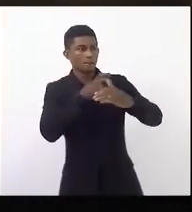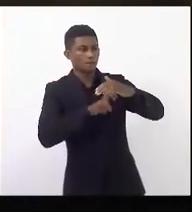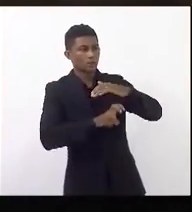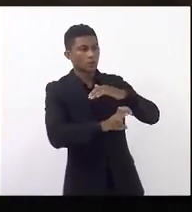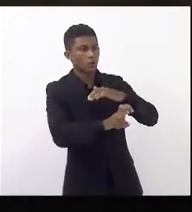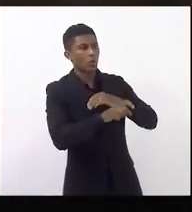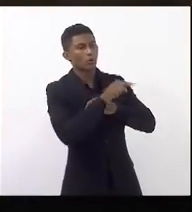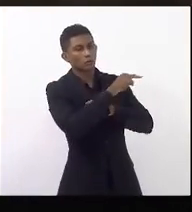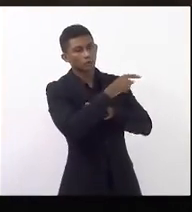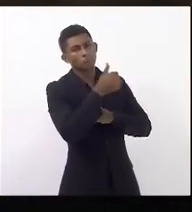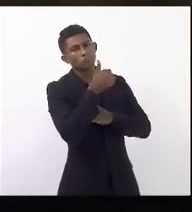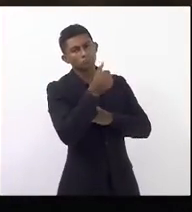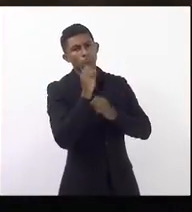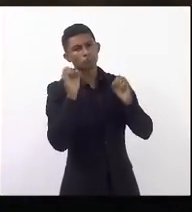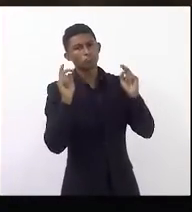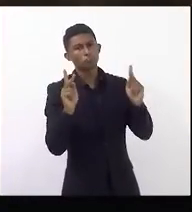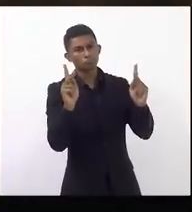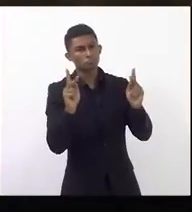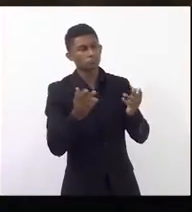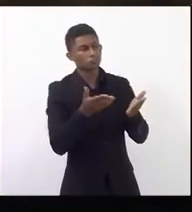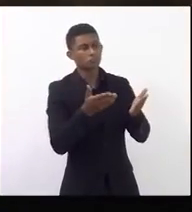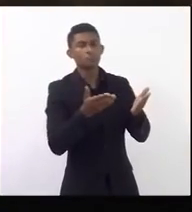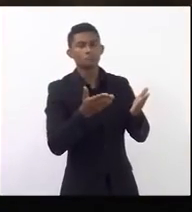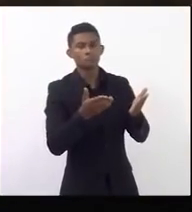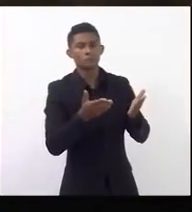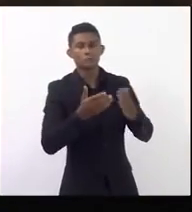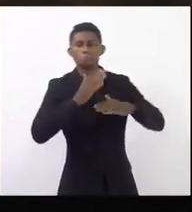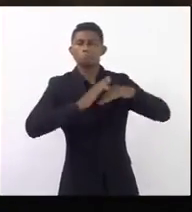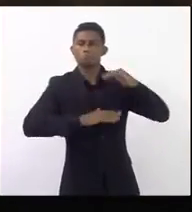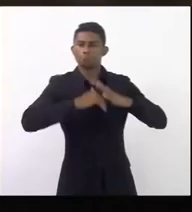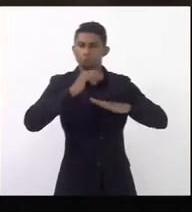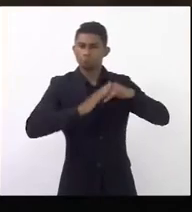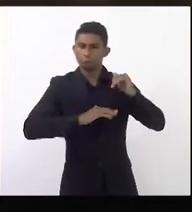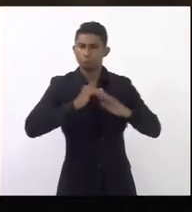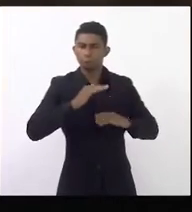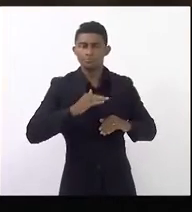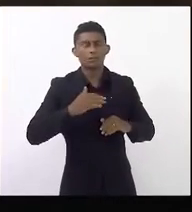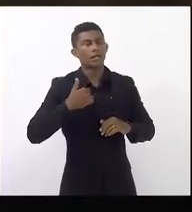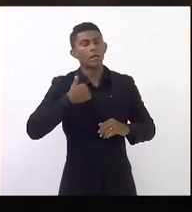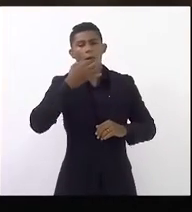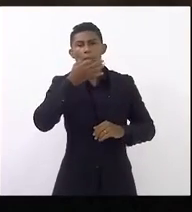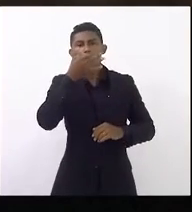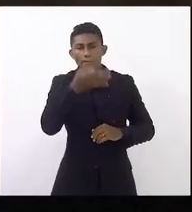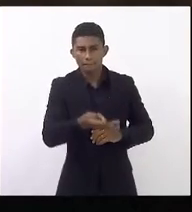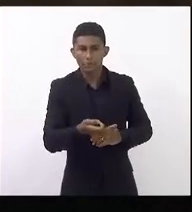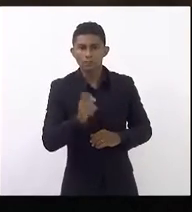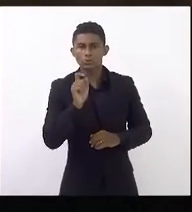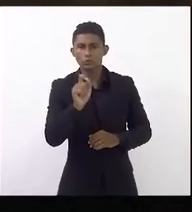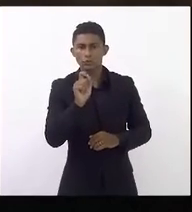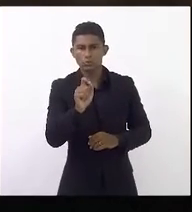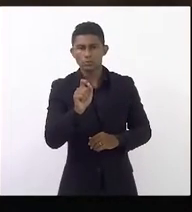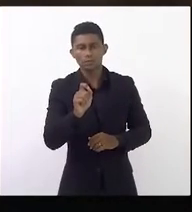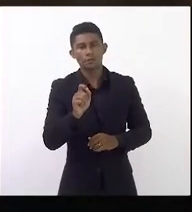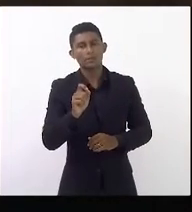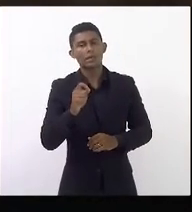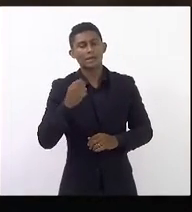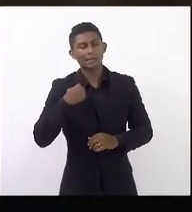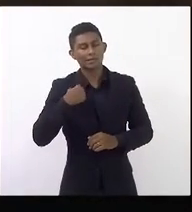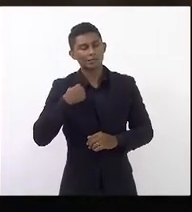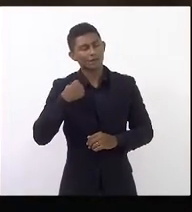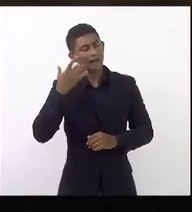função, nunca deixo de externar a minha opinião, mas tenho uma posição